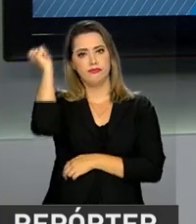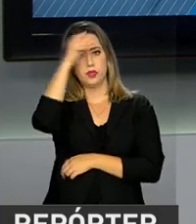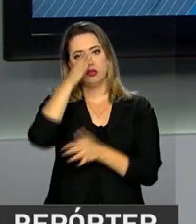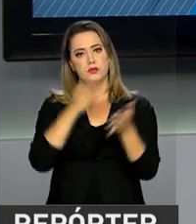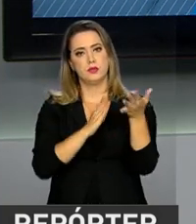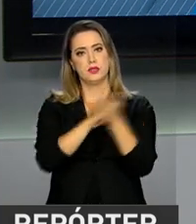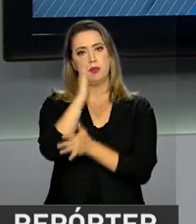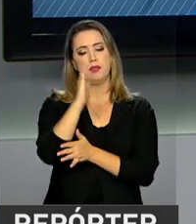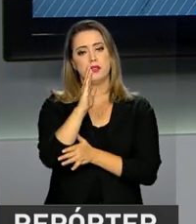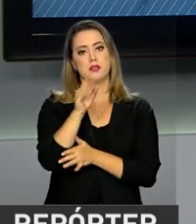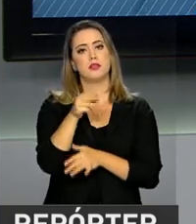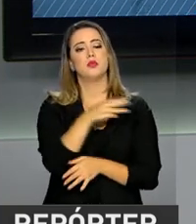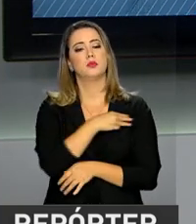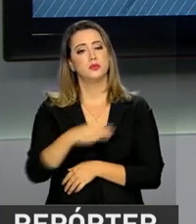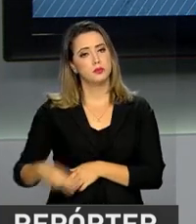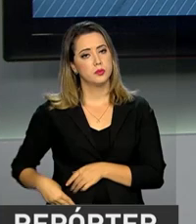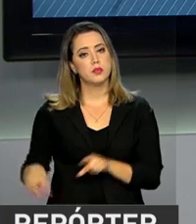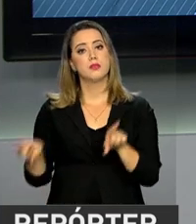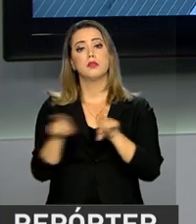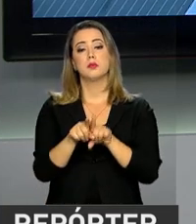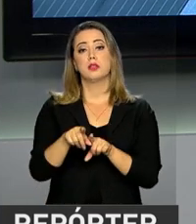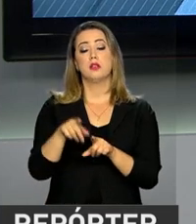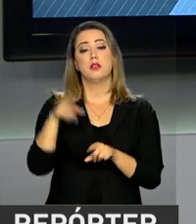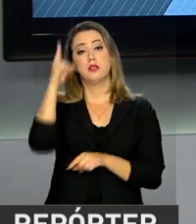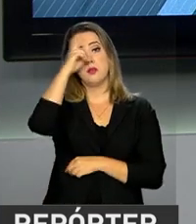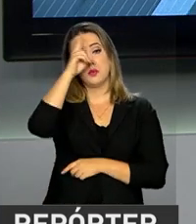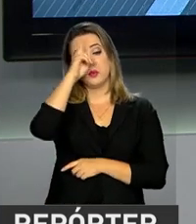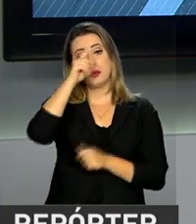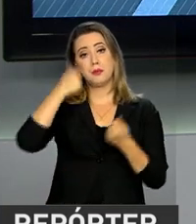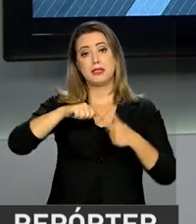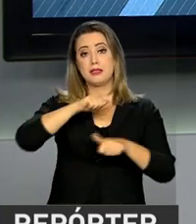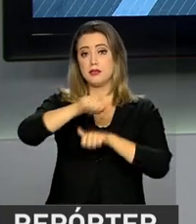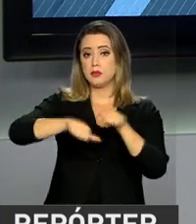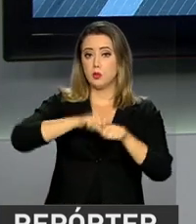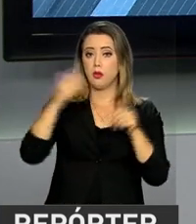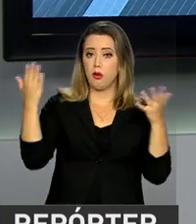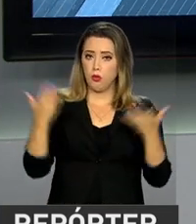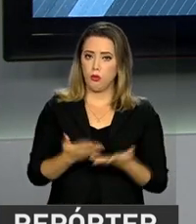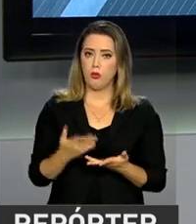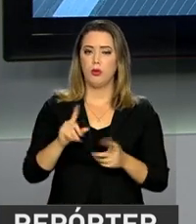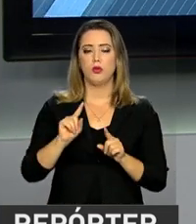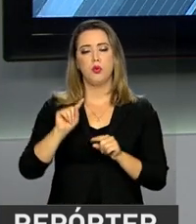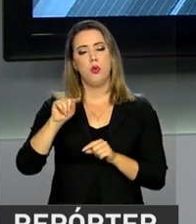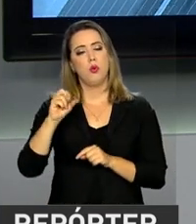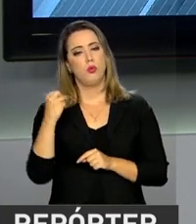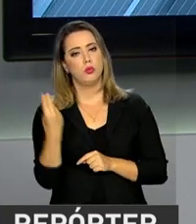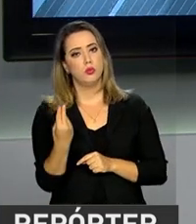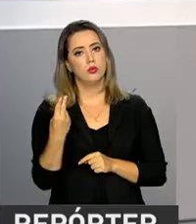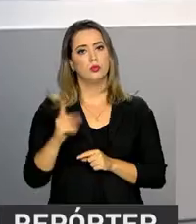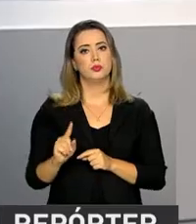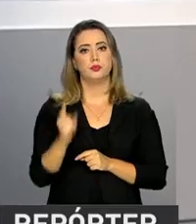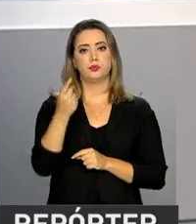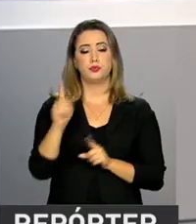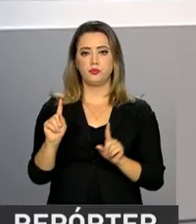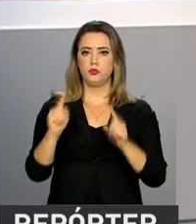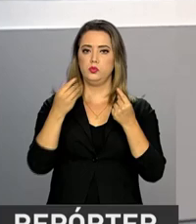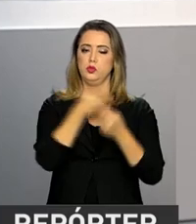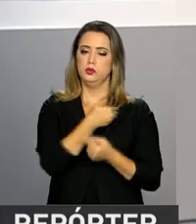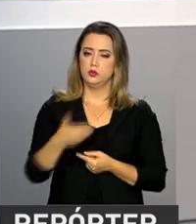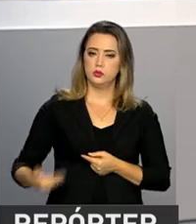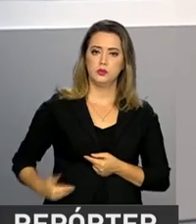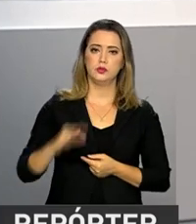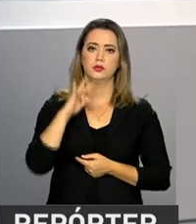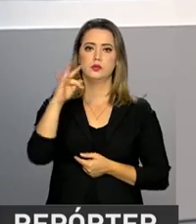o ministro lembrou que se a mudança não for feita agora será o primeiro desafio do próximo governo o